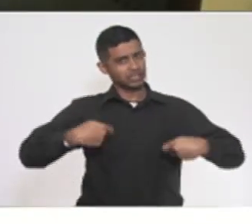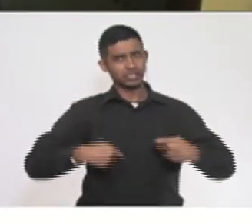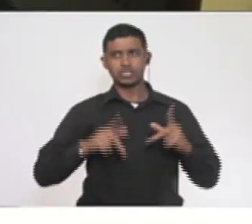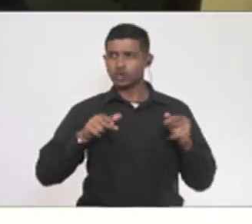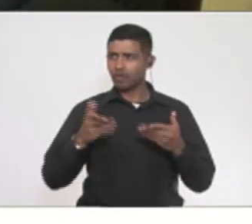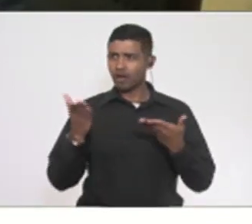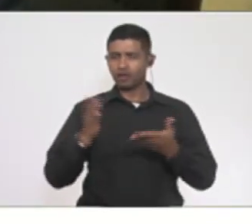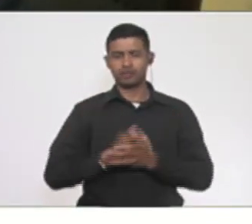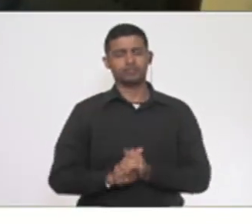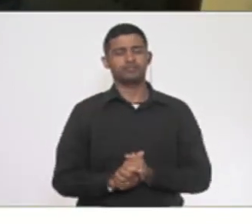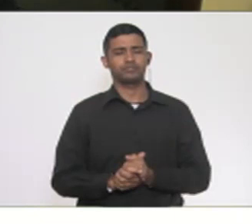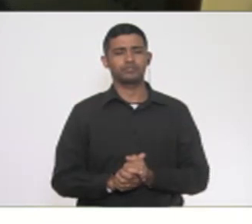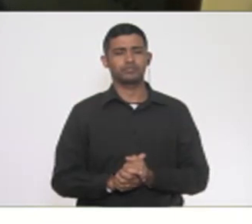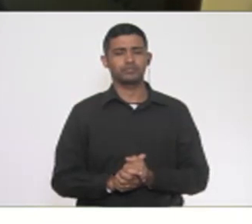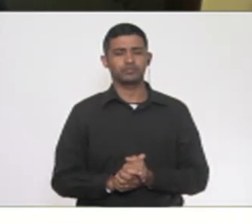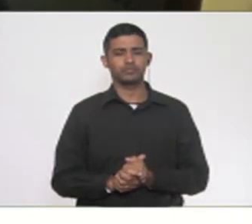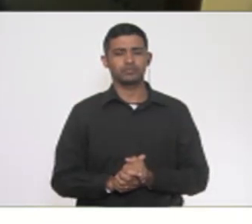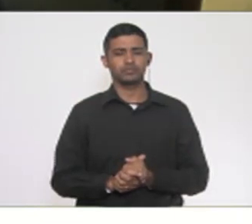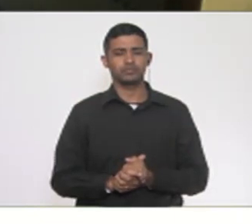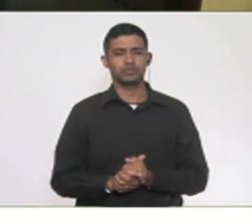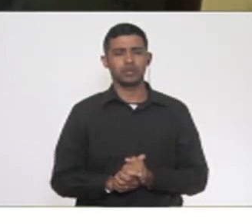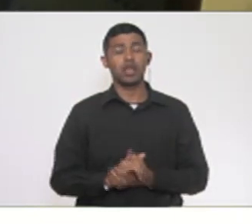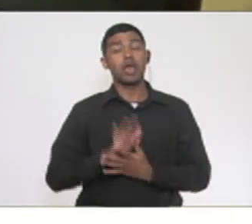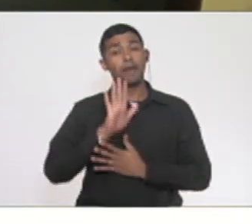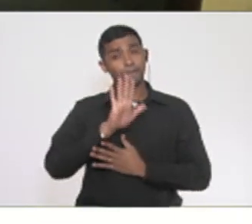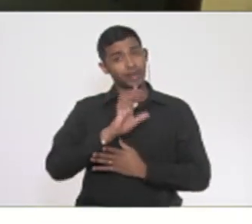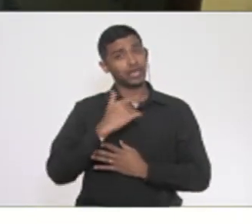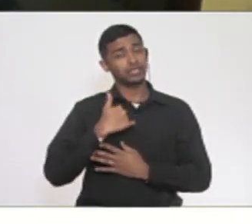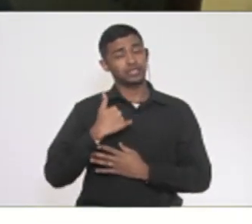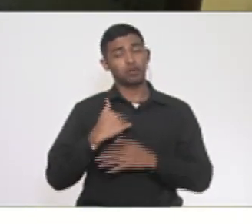verdade, eu queria só fazer uma ponderação,